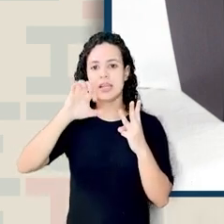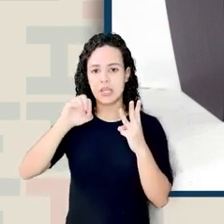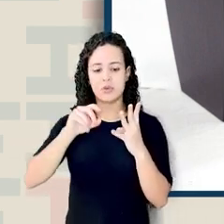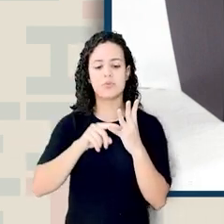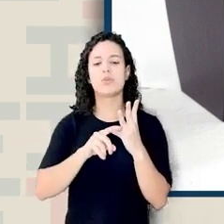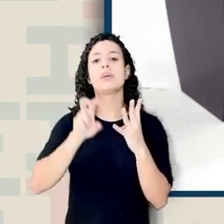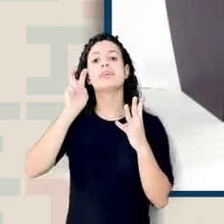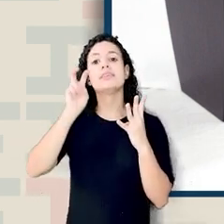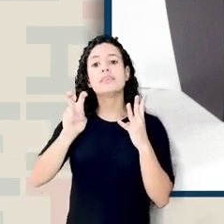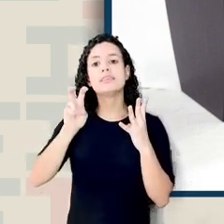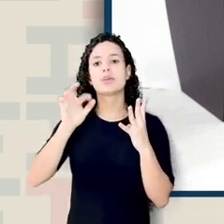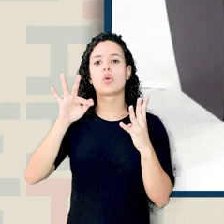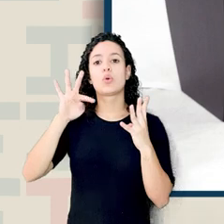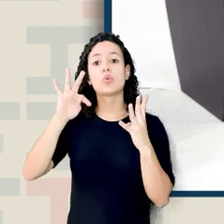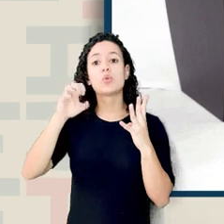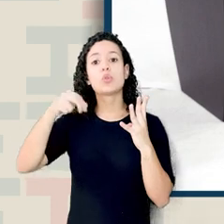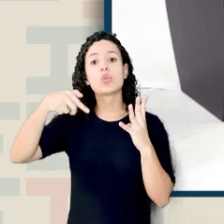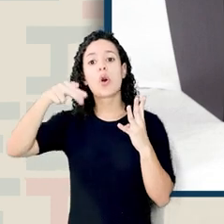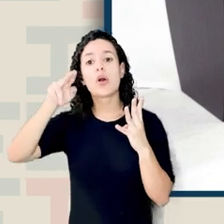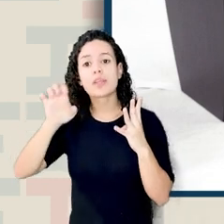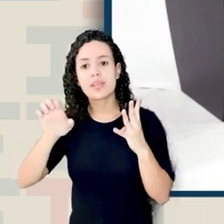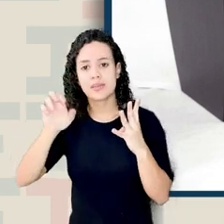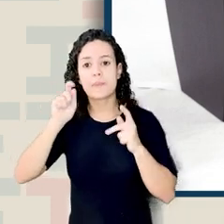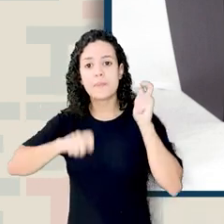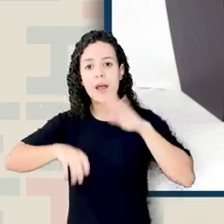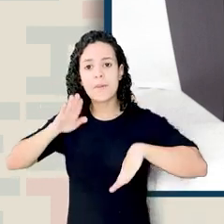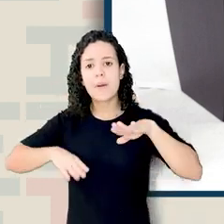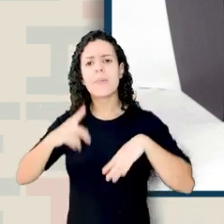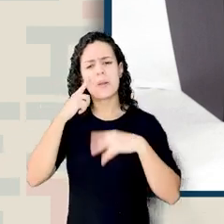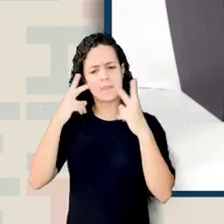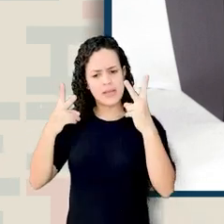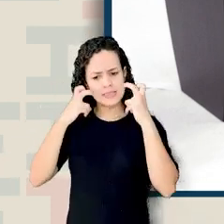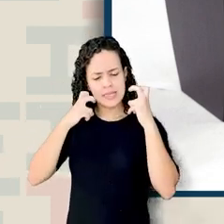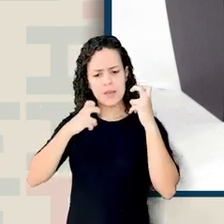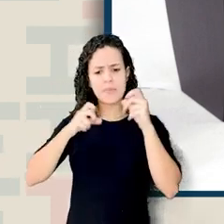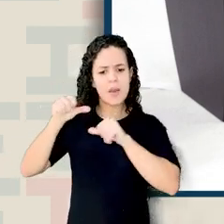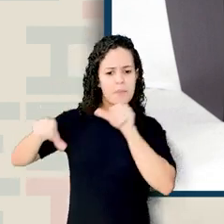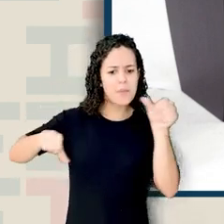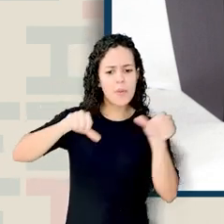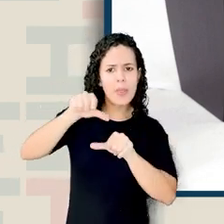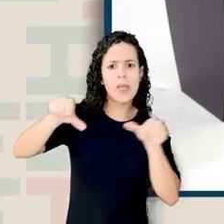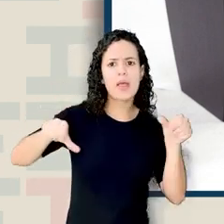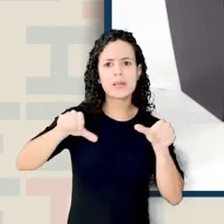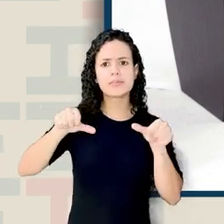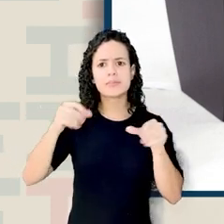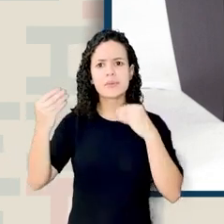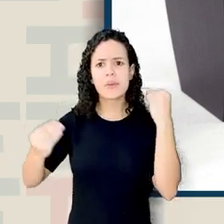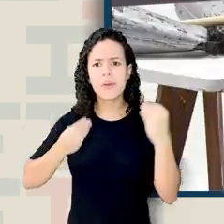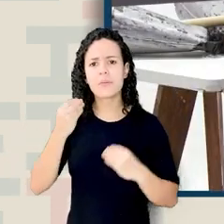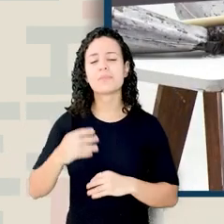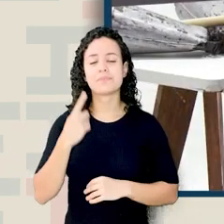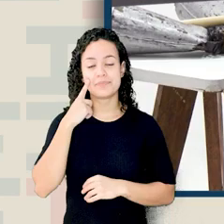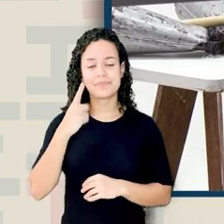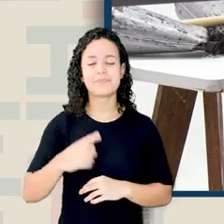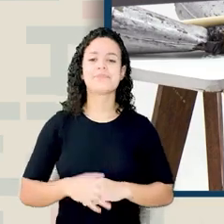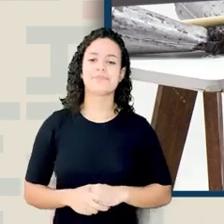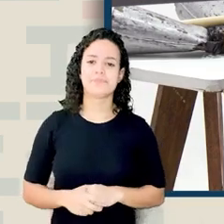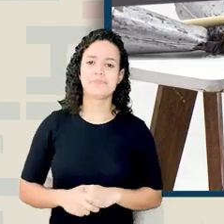os 5 toques. Observe um pouco desse arranjo transitando por essas células.